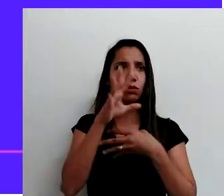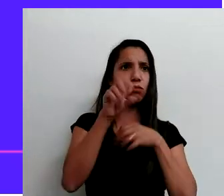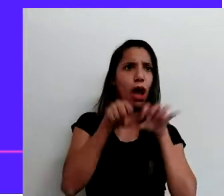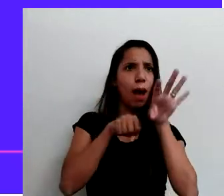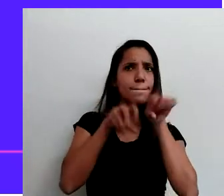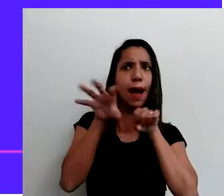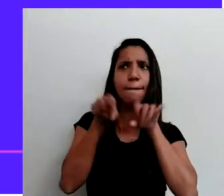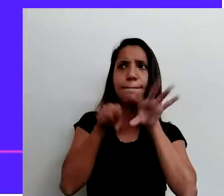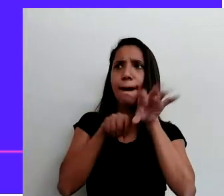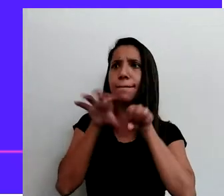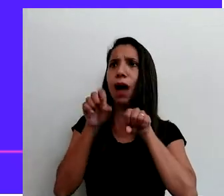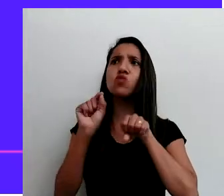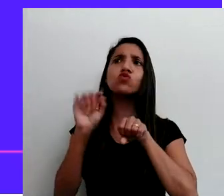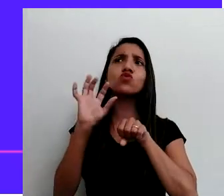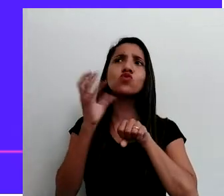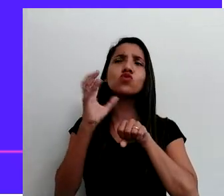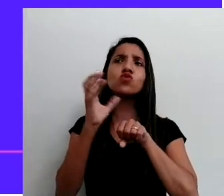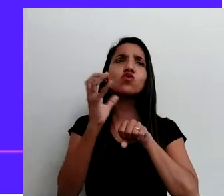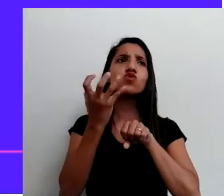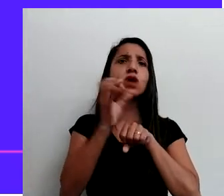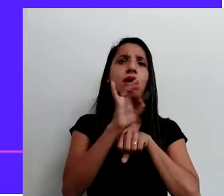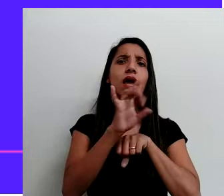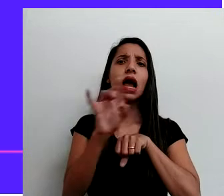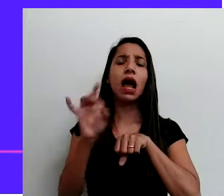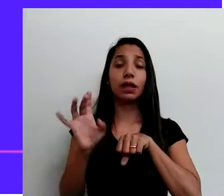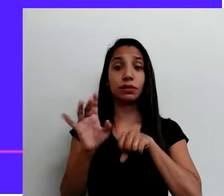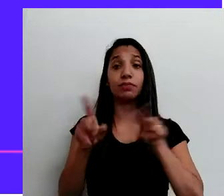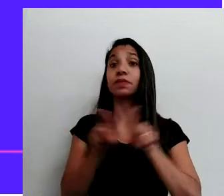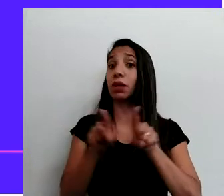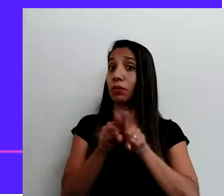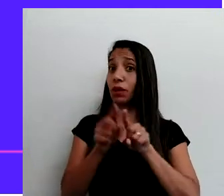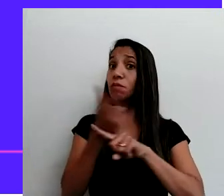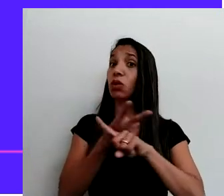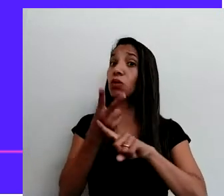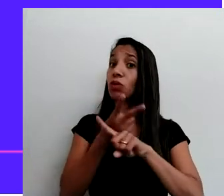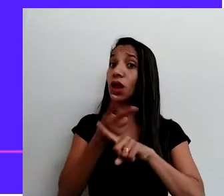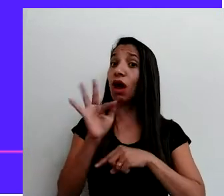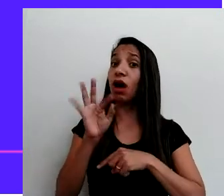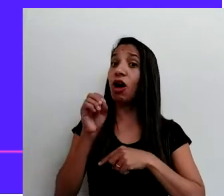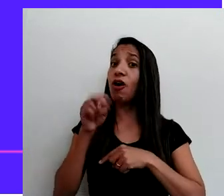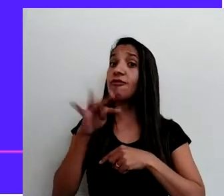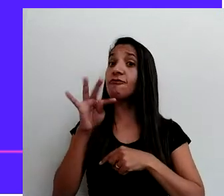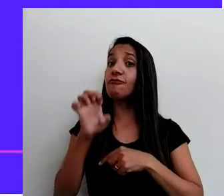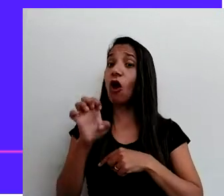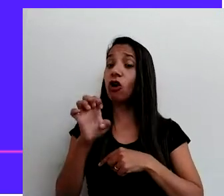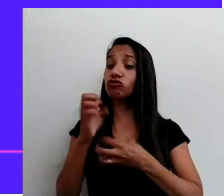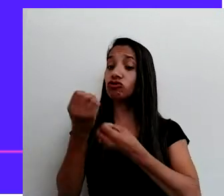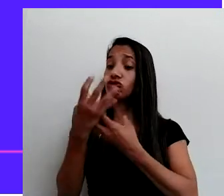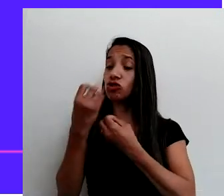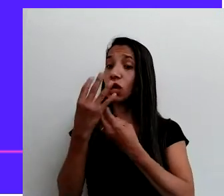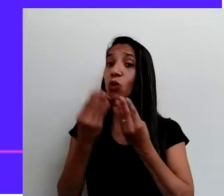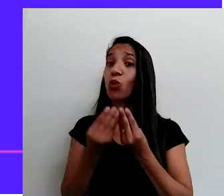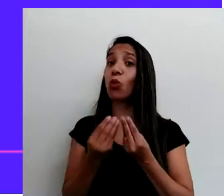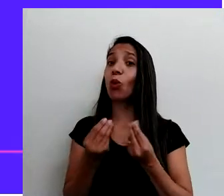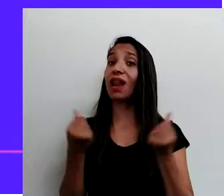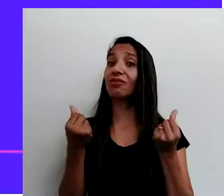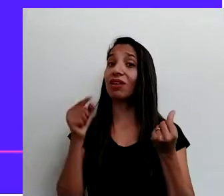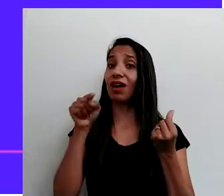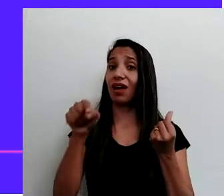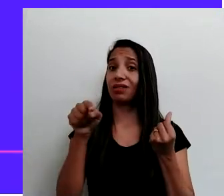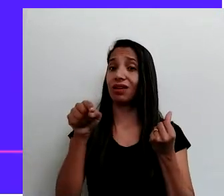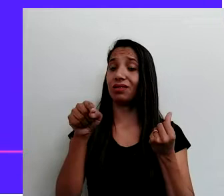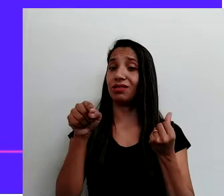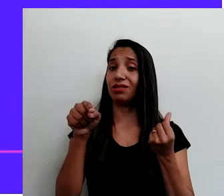qualificadas, e eu vou falar um pouquinho, inclusive, disso, do que são essas fontes qualificadas. Mas a gente parte da análise de dados e